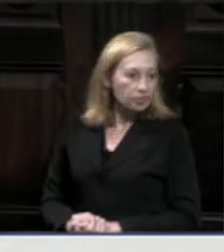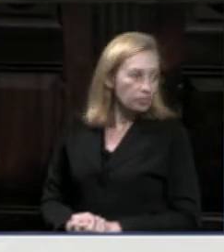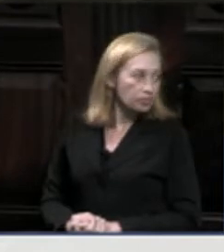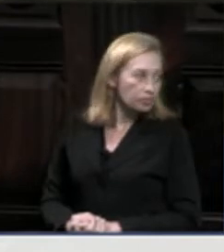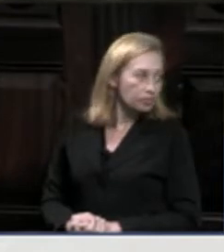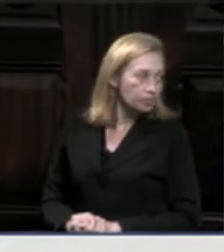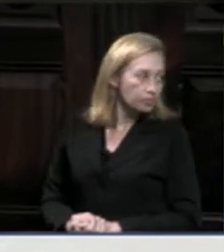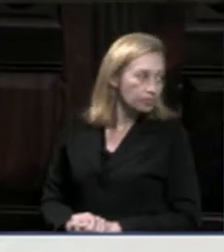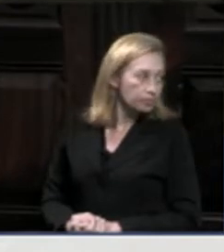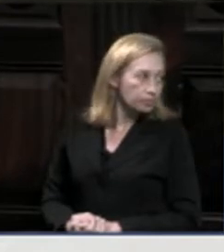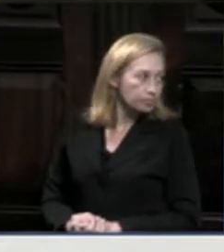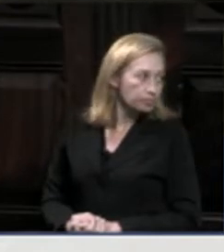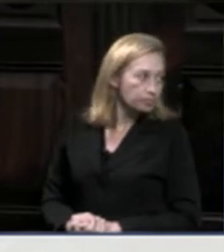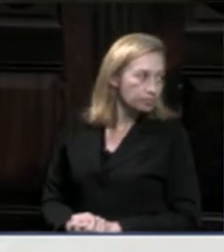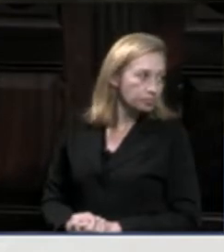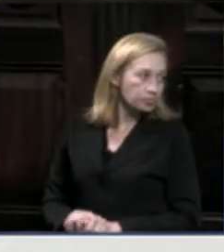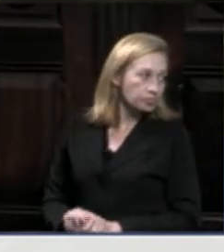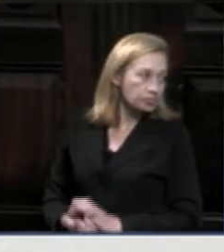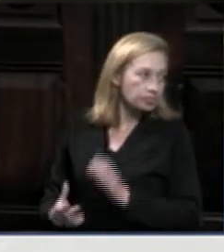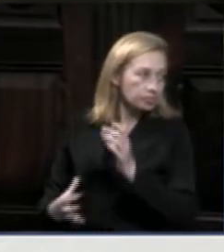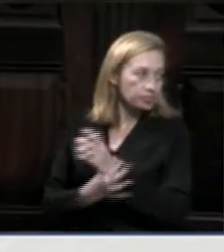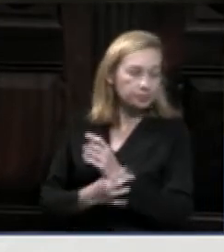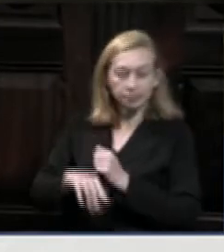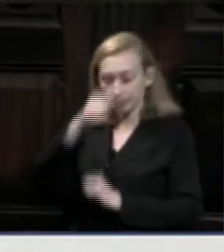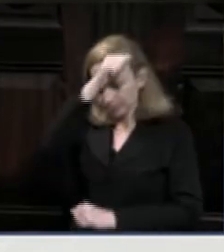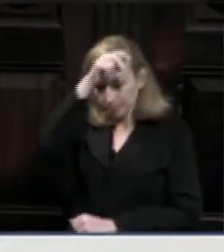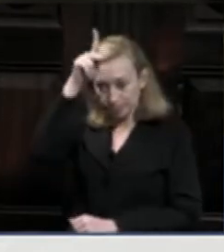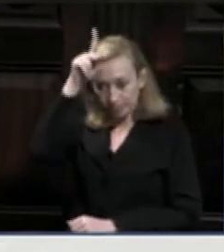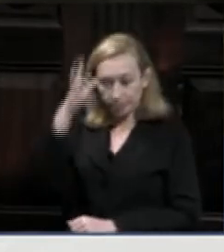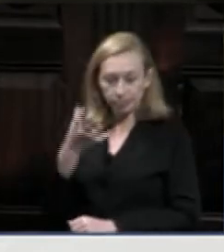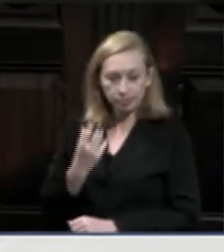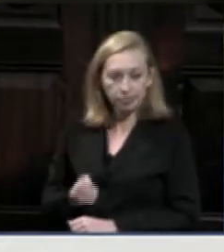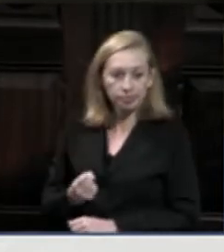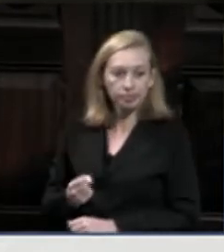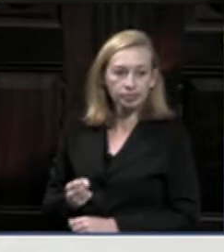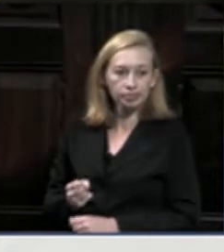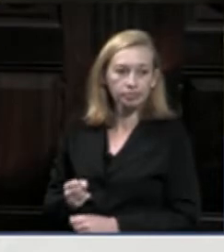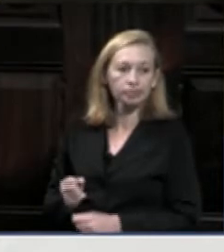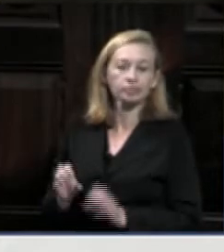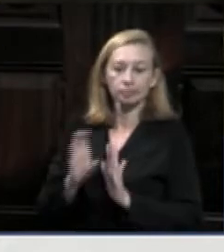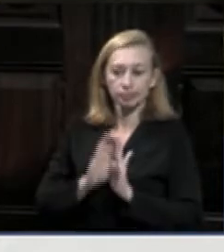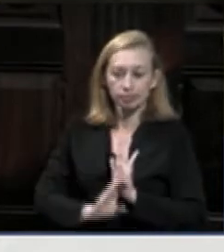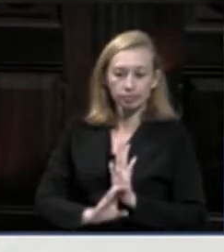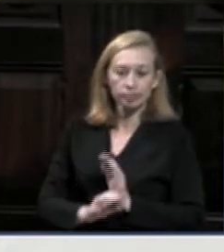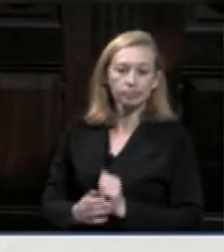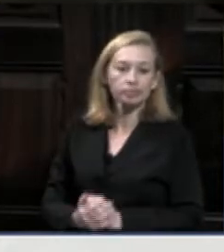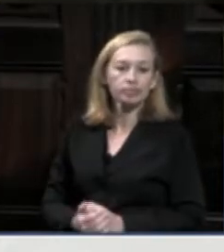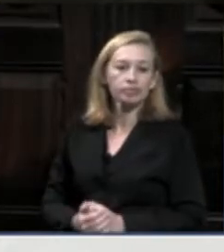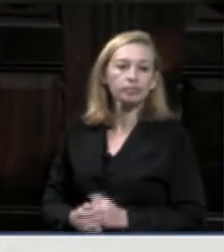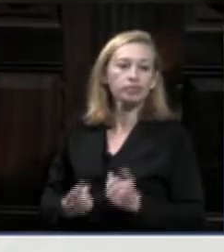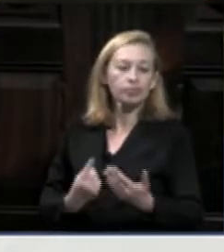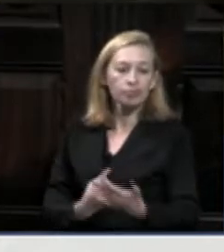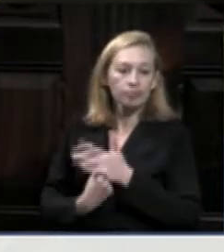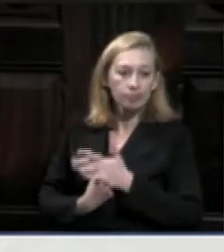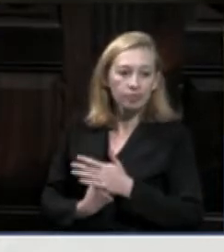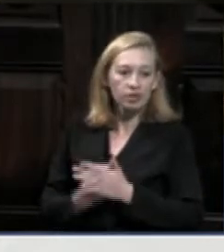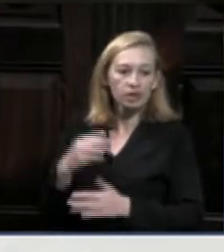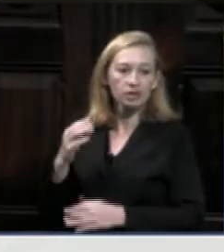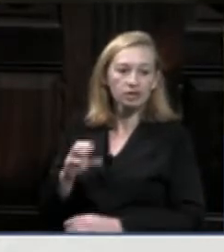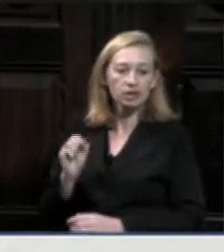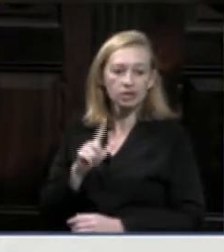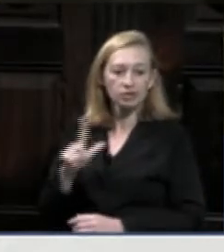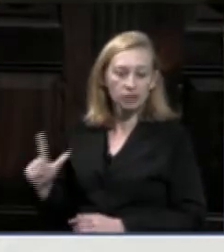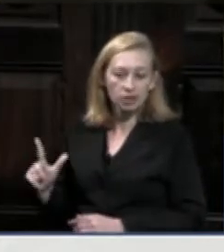Concluído por substitutivo. De Segurança Pública e Assuntos de Polícia, favorável com emenda. Defesa Civil, favorável com a emenda da Comissão de